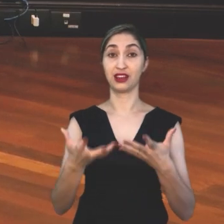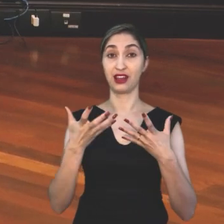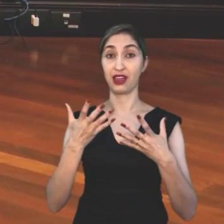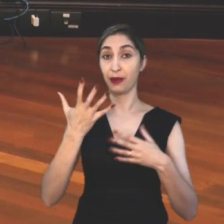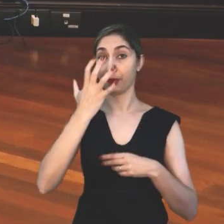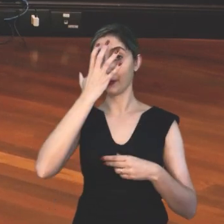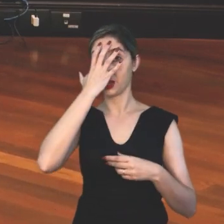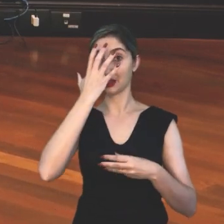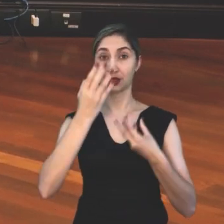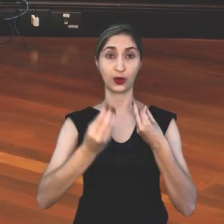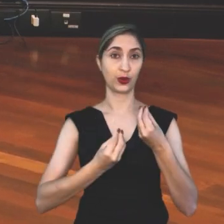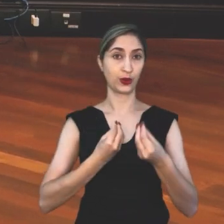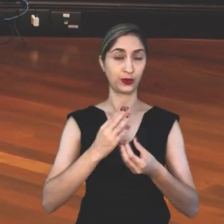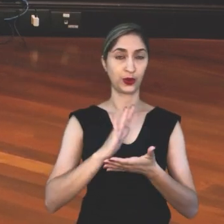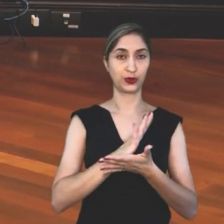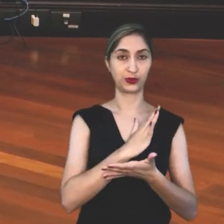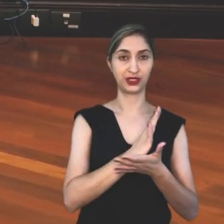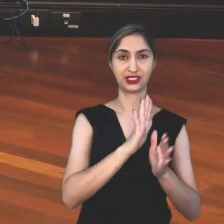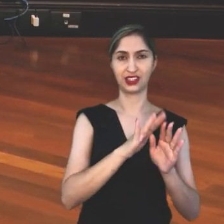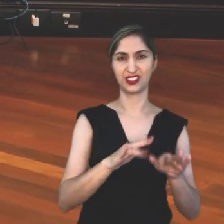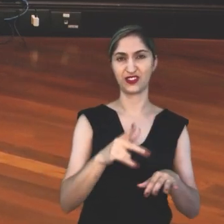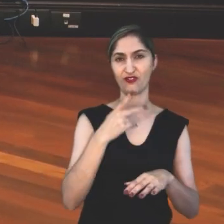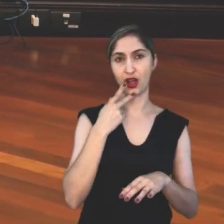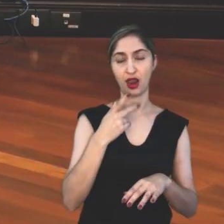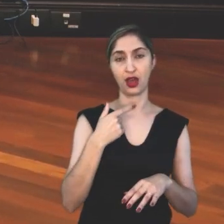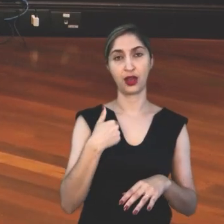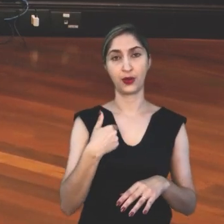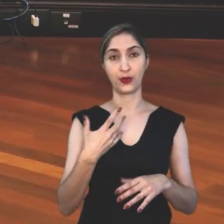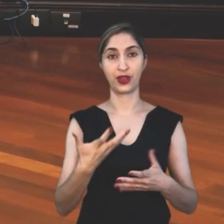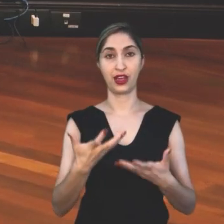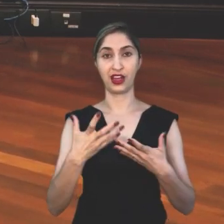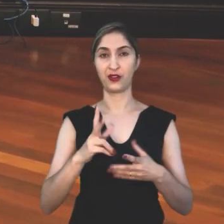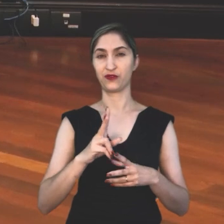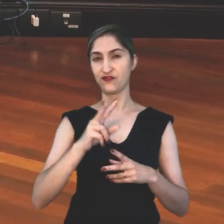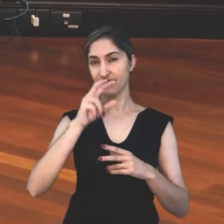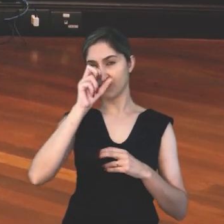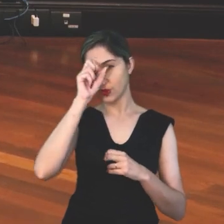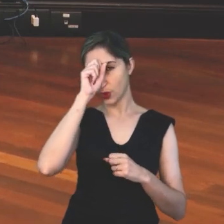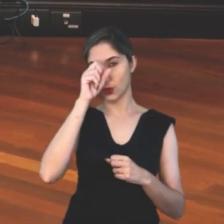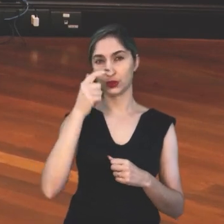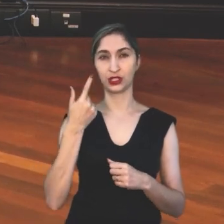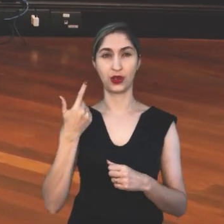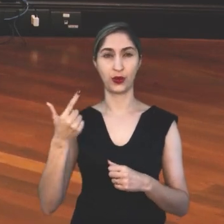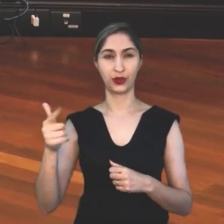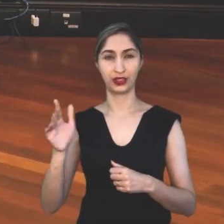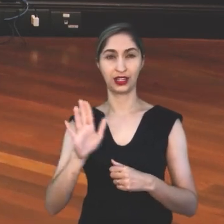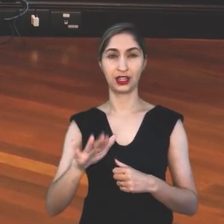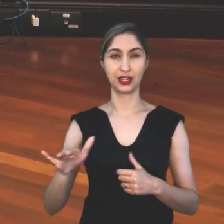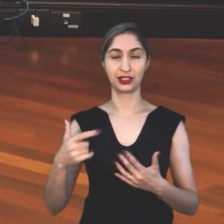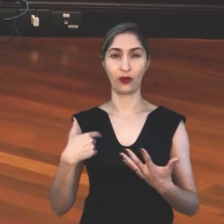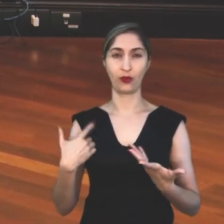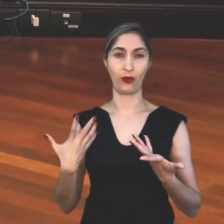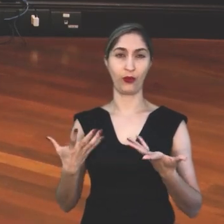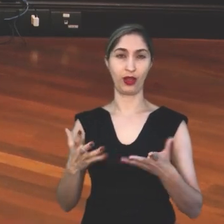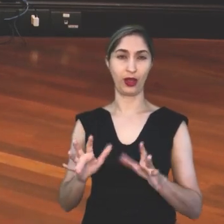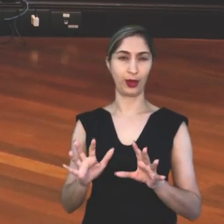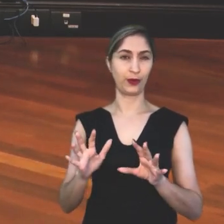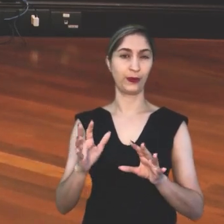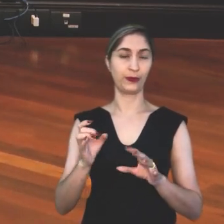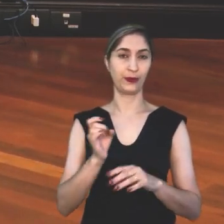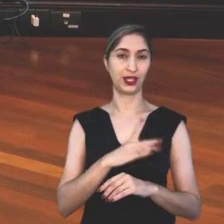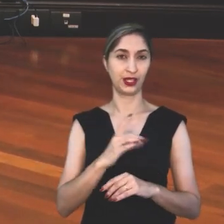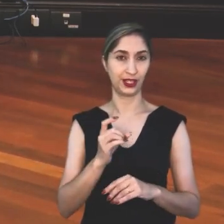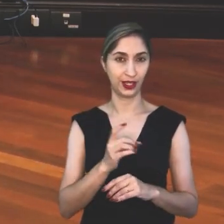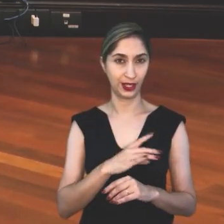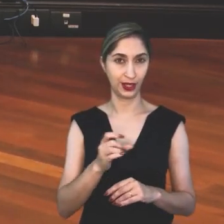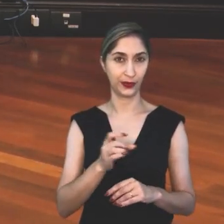também, e a máscara de vocês? O que vocês esperam dessa máscara? Aí tem criança que às vezes vai falar, eu vou ter força, a minha máscara